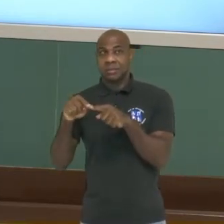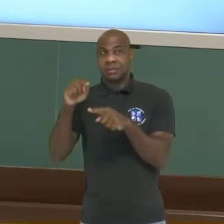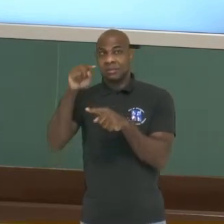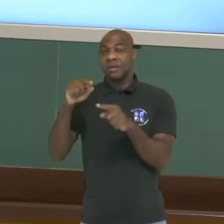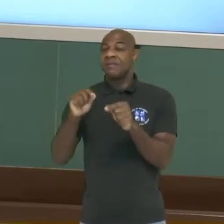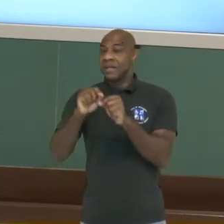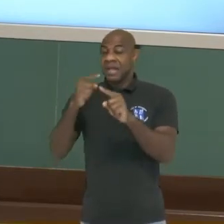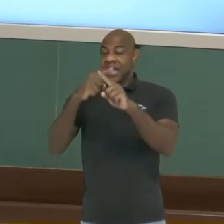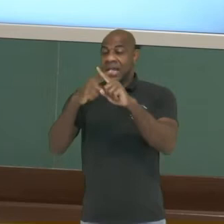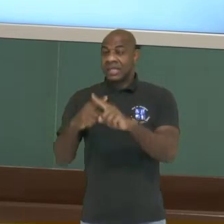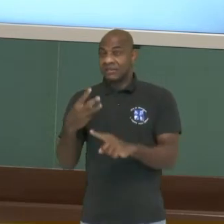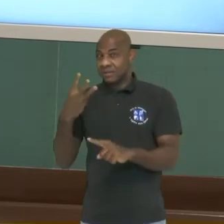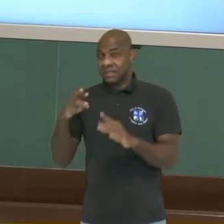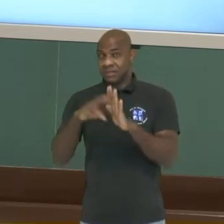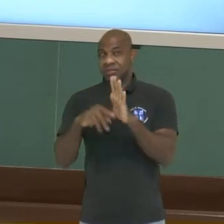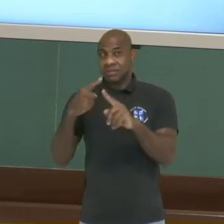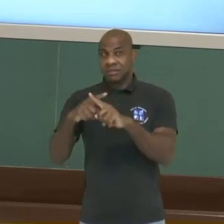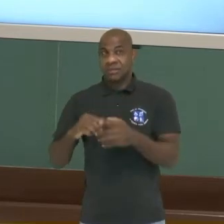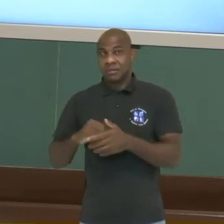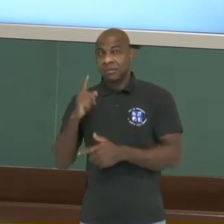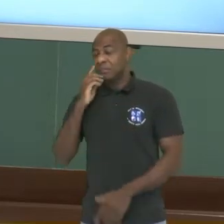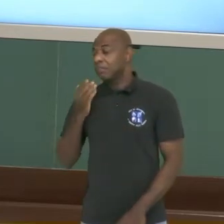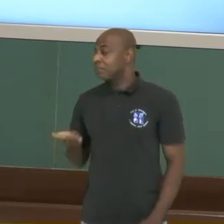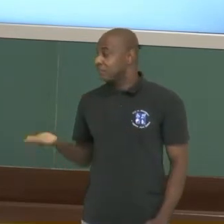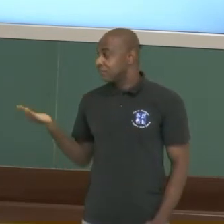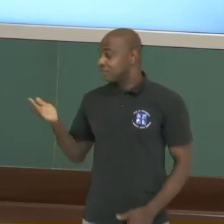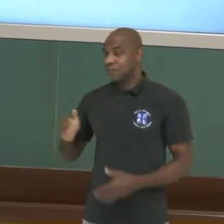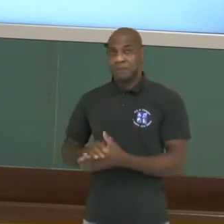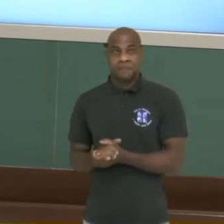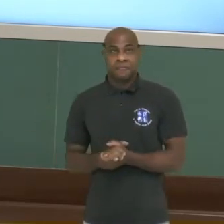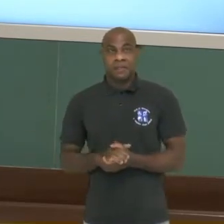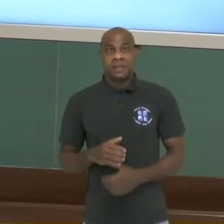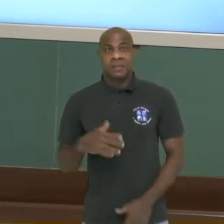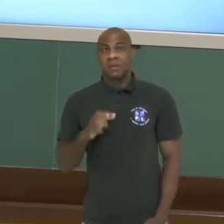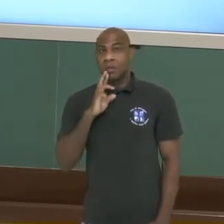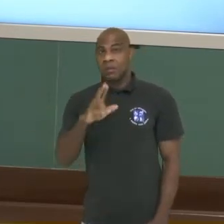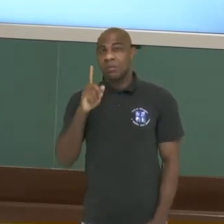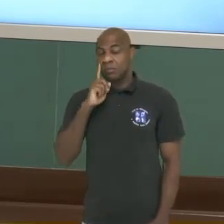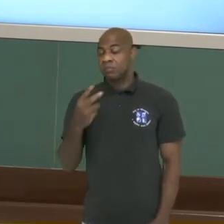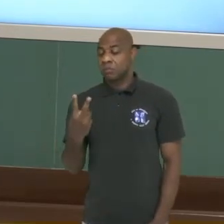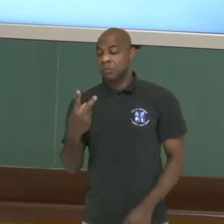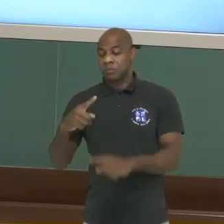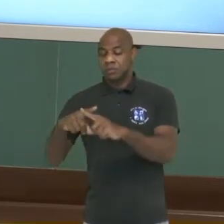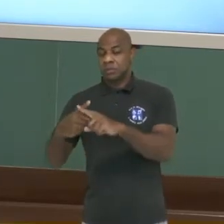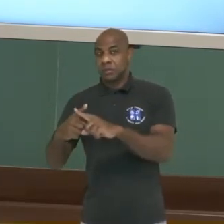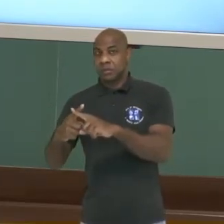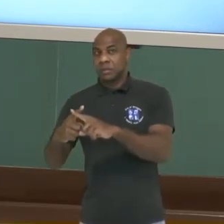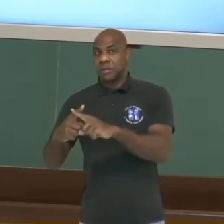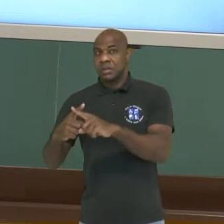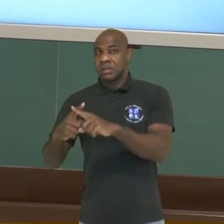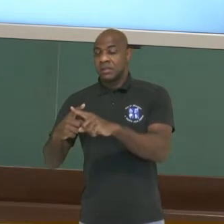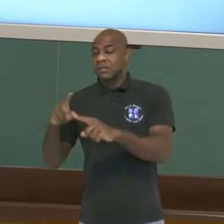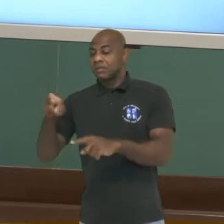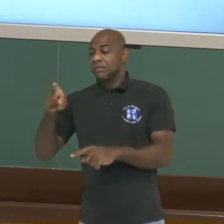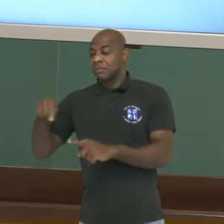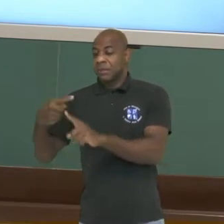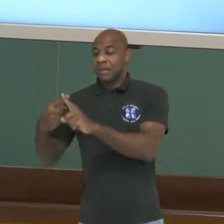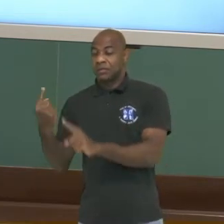de 3. Menos com menos mais 1, portanto vai ficar 2 que multiplica x mais 1.